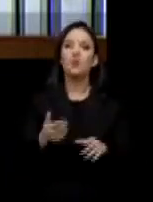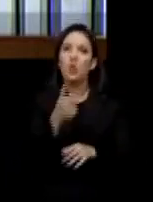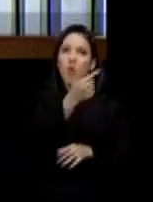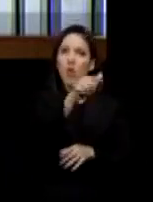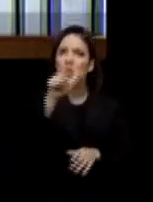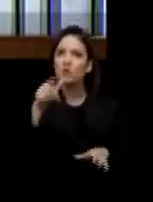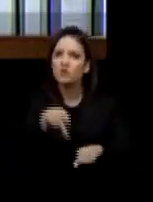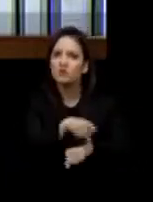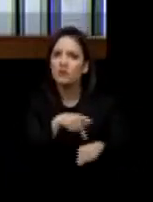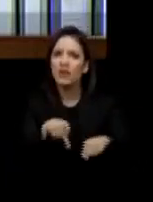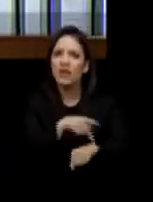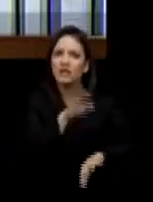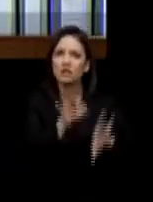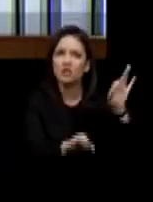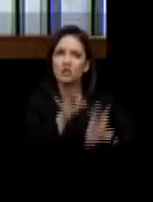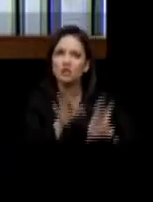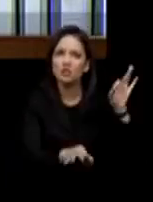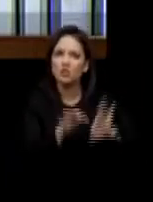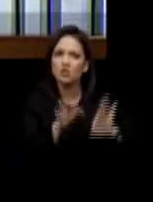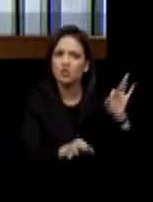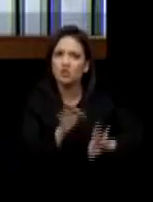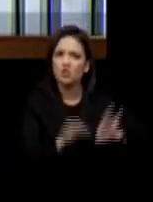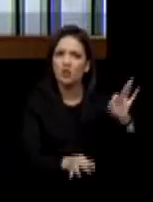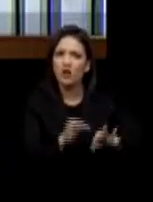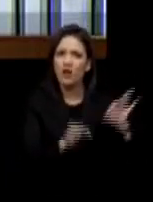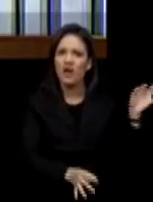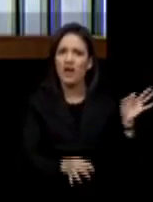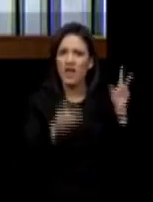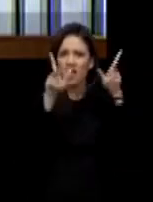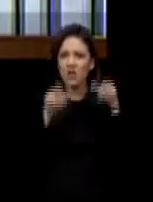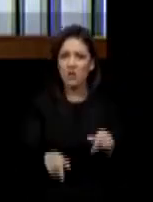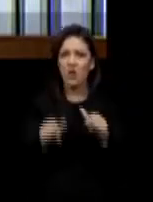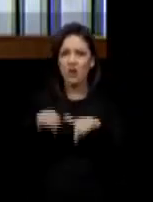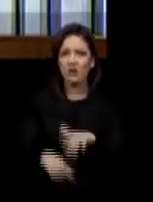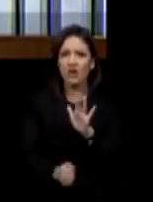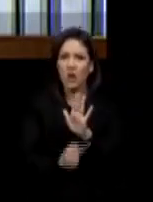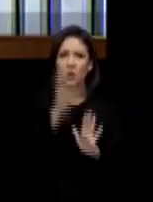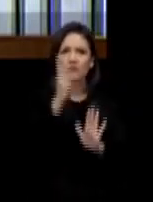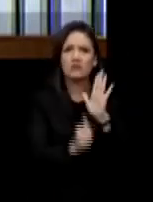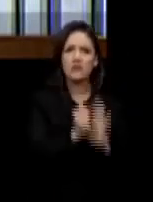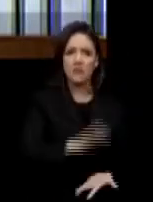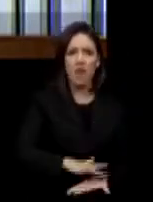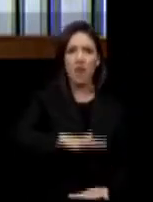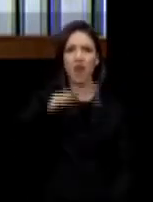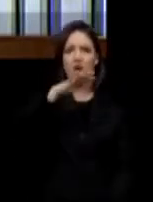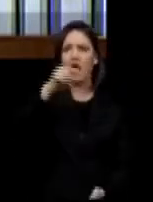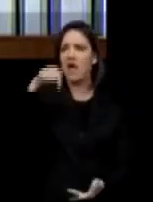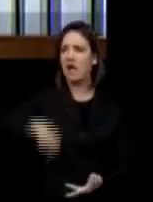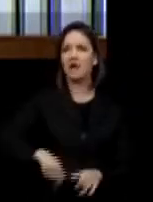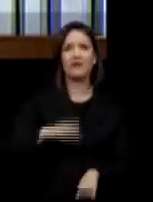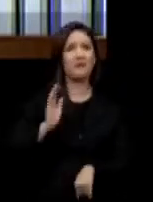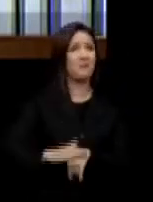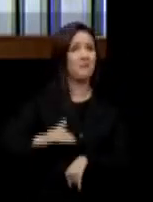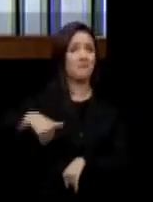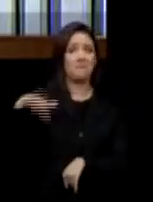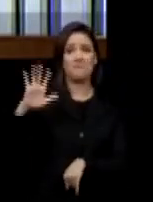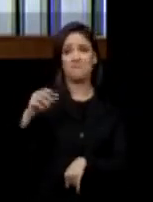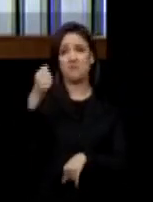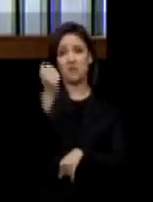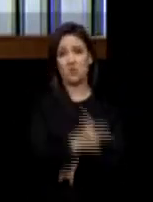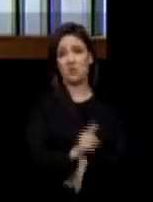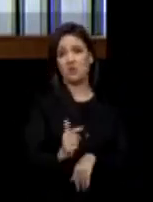mundo que julgue colegiadamente o número de processos que nós julgamos no nosso Supremo Tribunal Federal